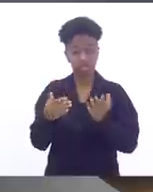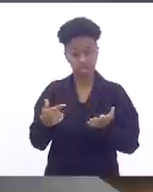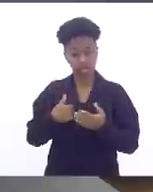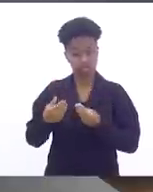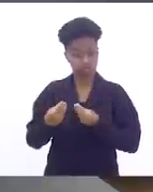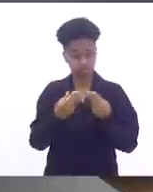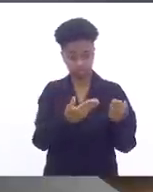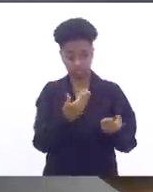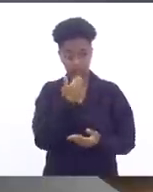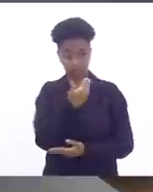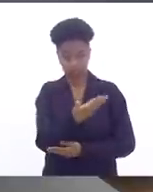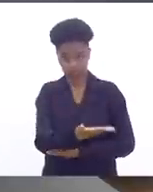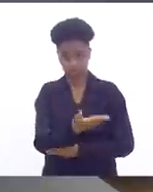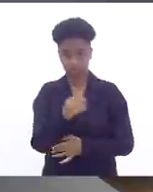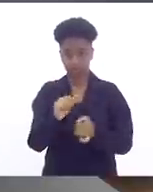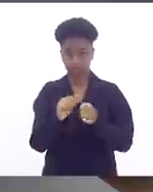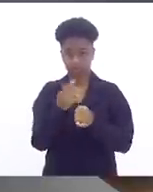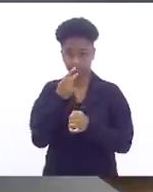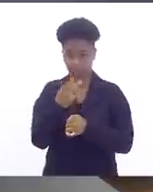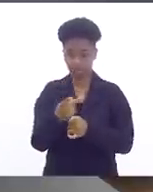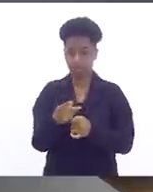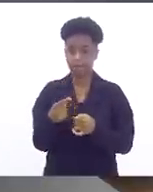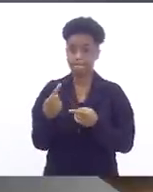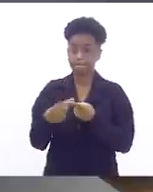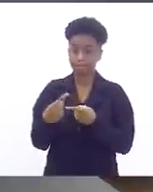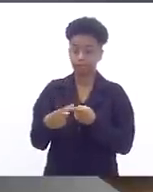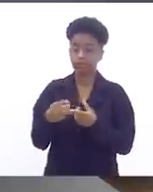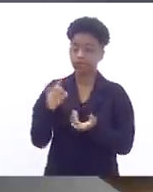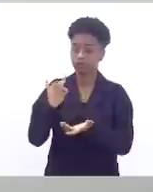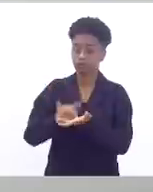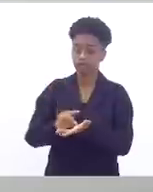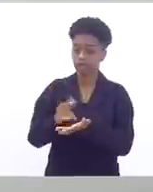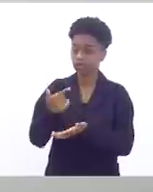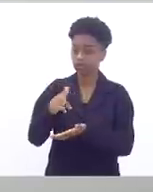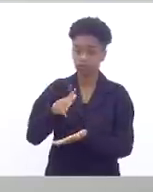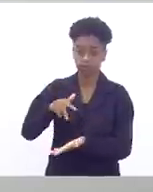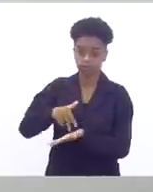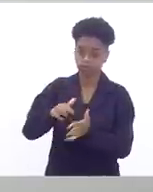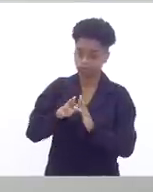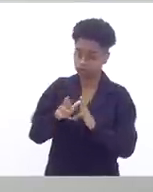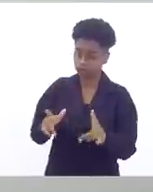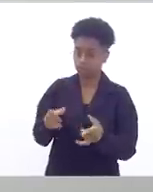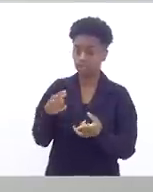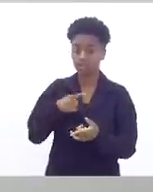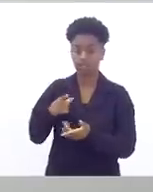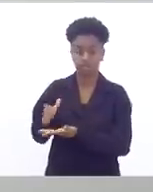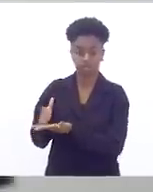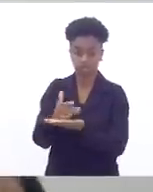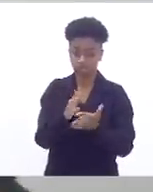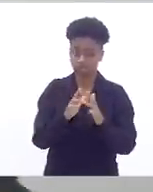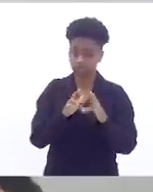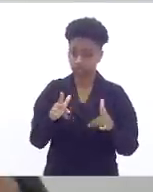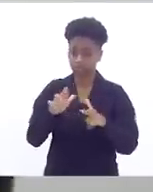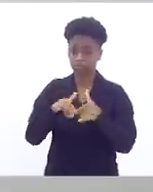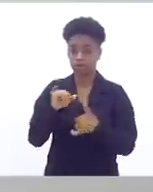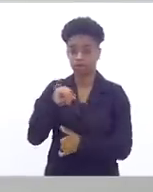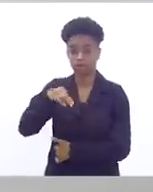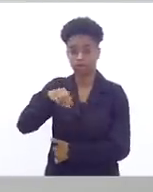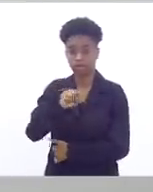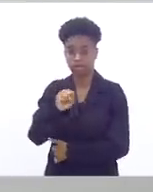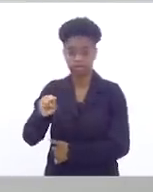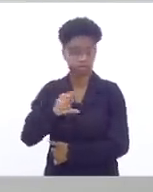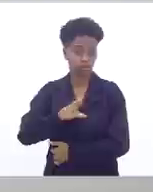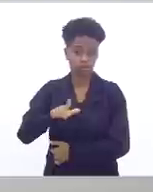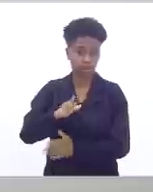Lívia sobre o espaço estágio experimental realmente há uma uma posição diferente o recolhimento dos Testes experimentar pelo INSS não é pelo